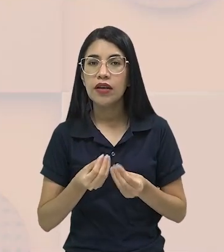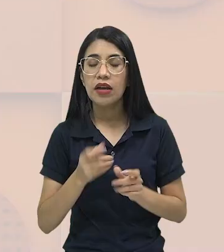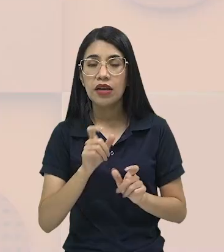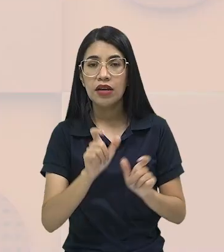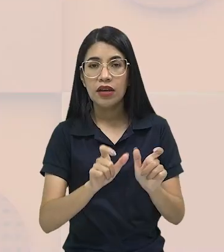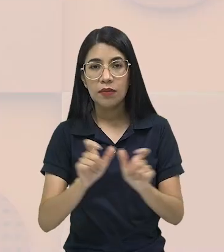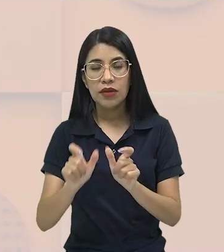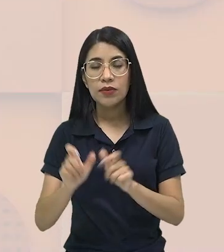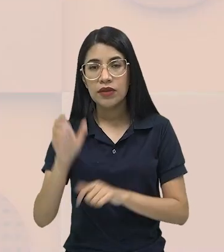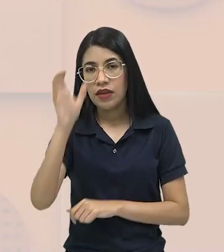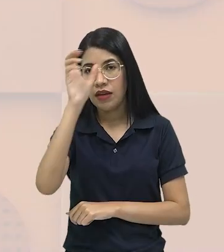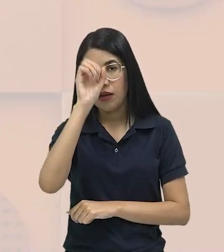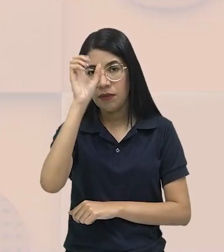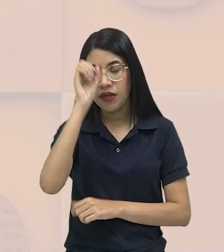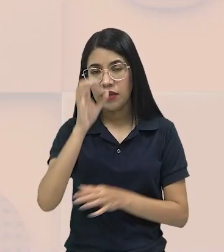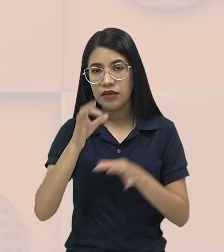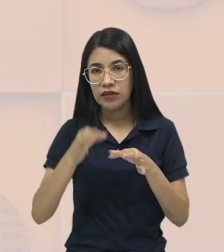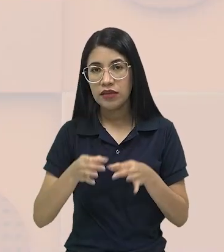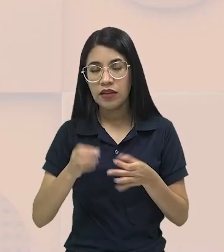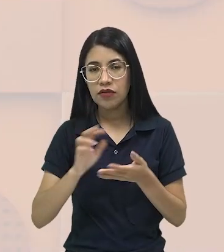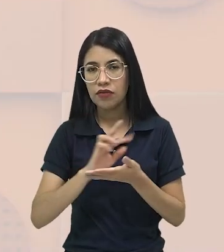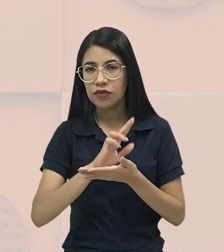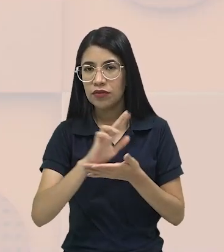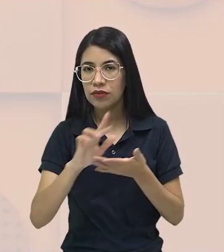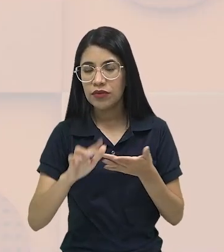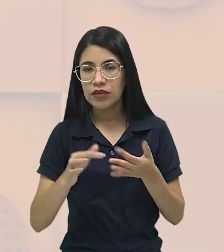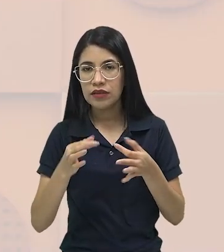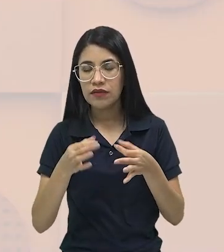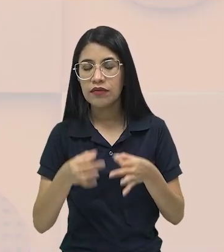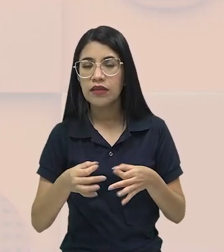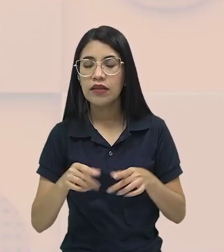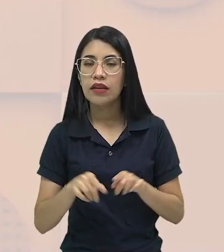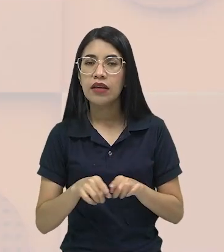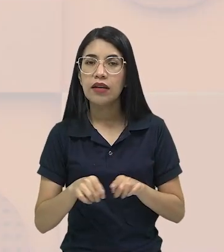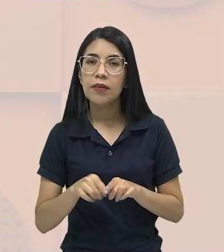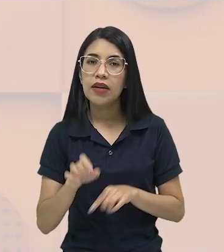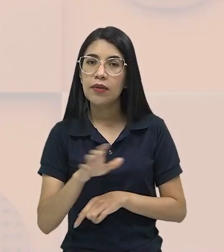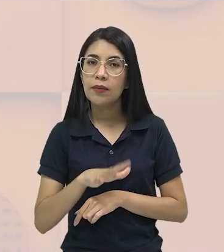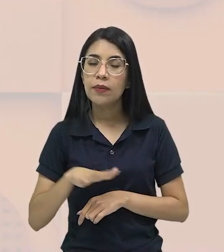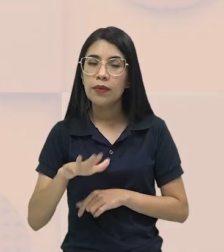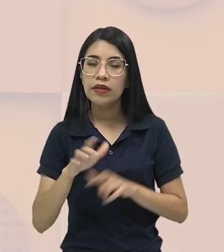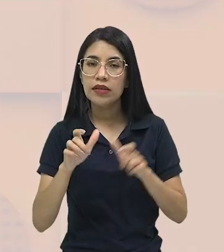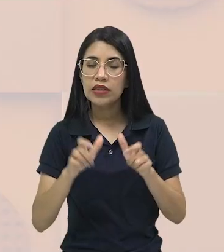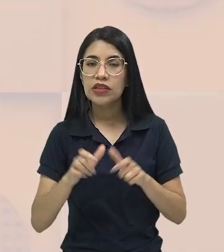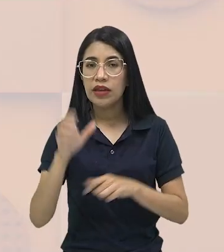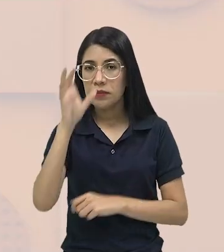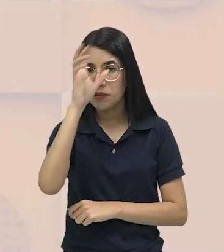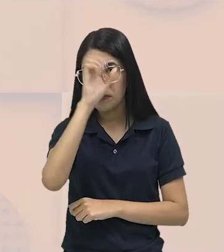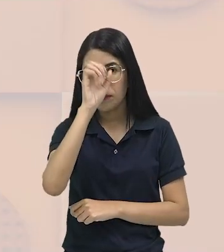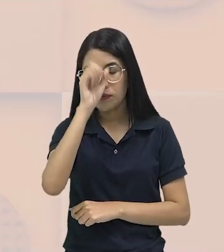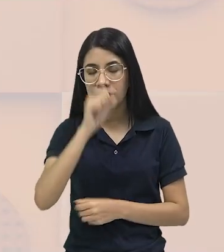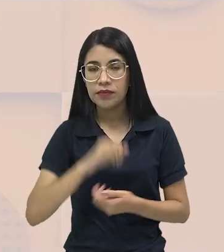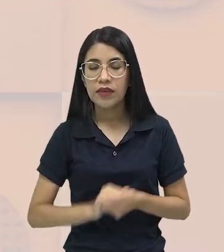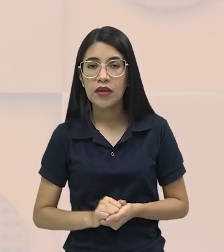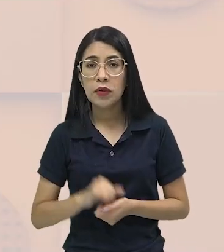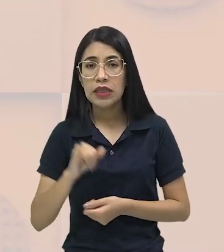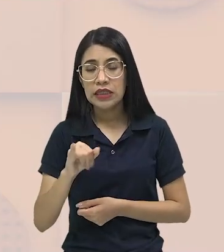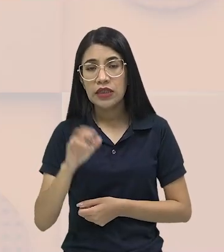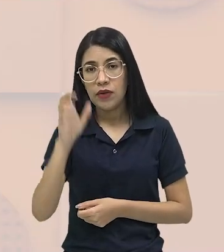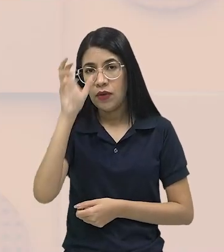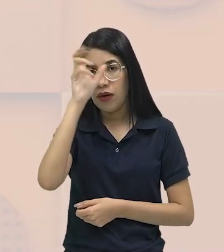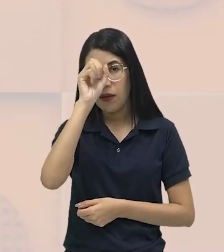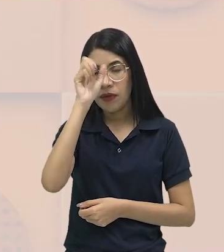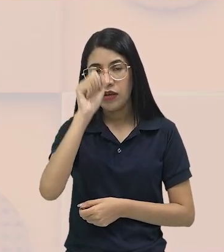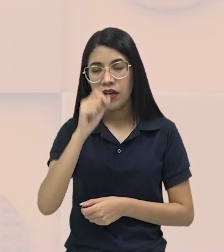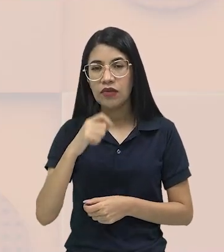as pessoas aprendem sobre inúmeras coisas, né? Então é um espaço de aprendizado. Logo, se esse aprendizado